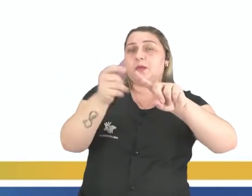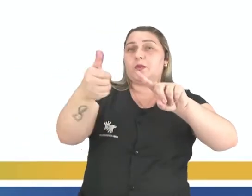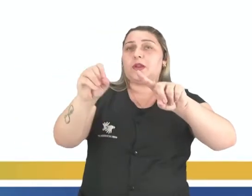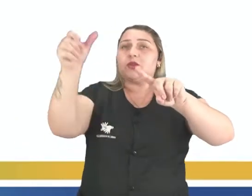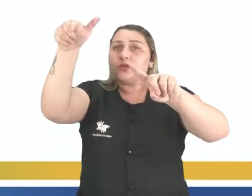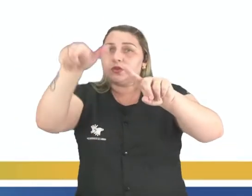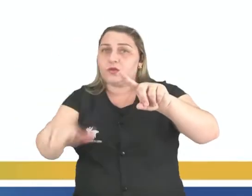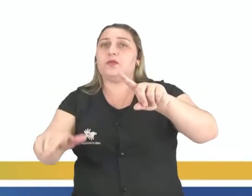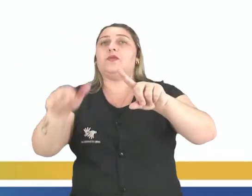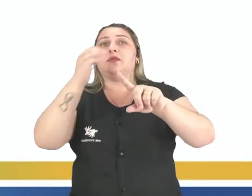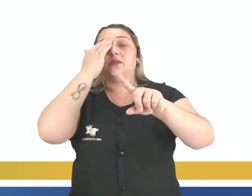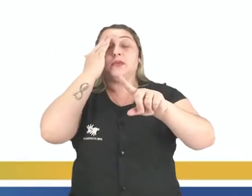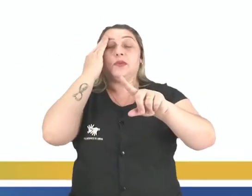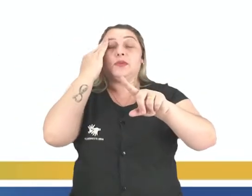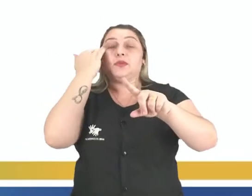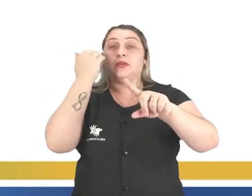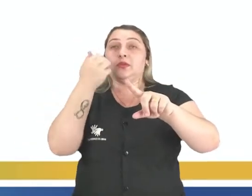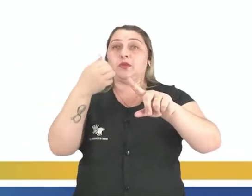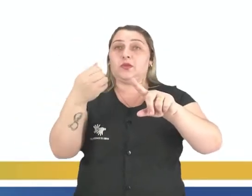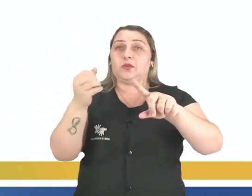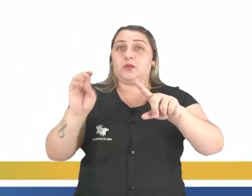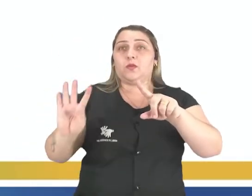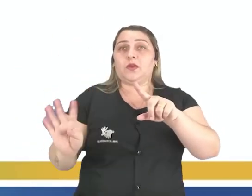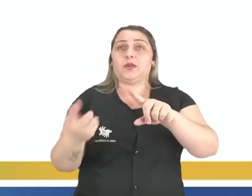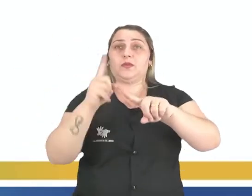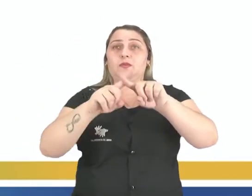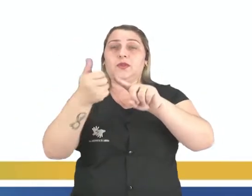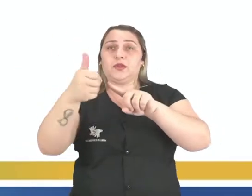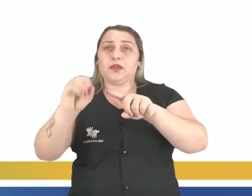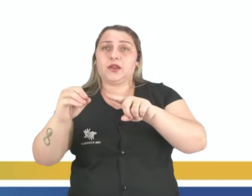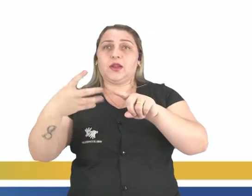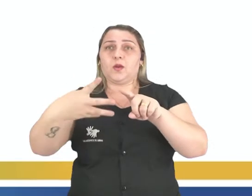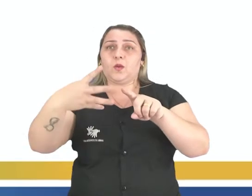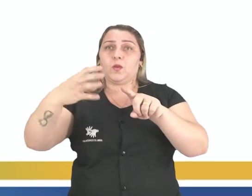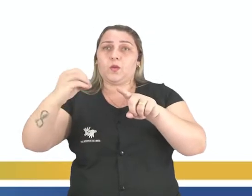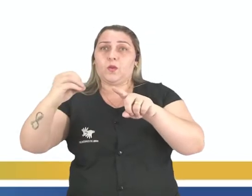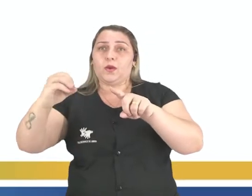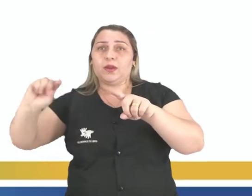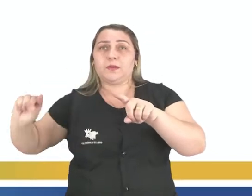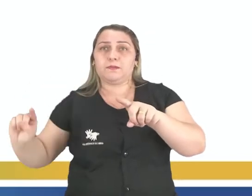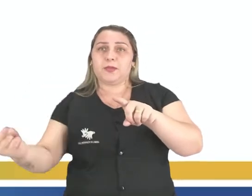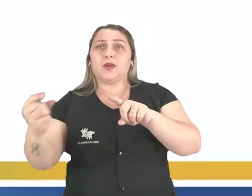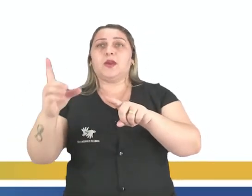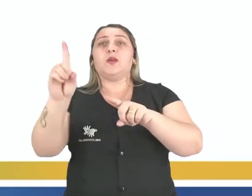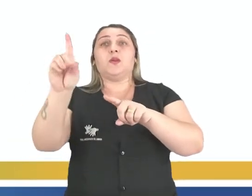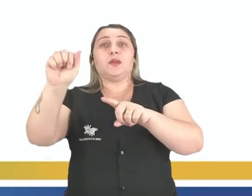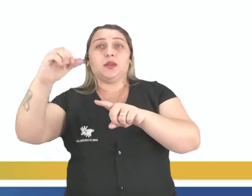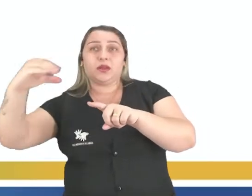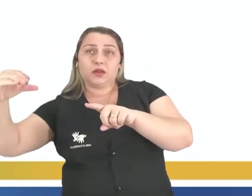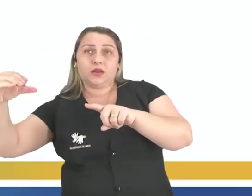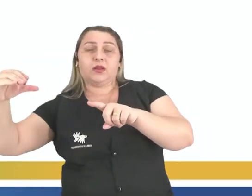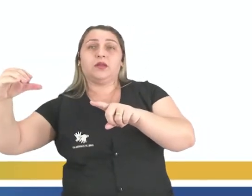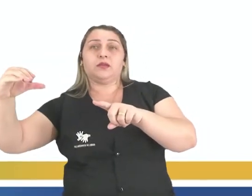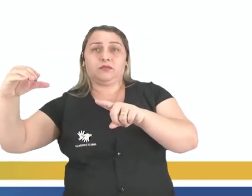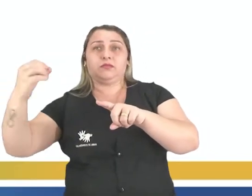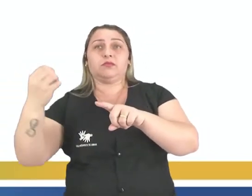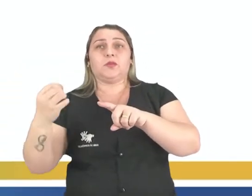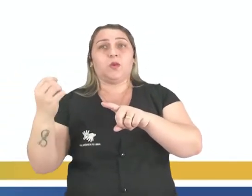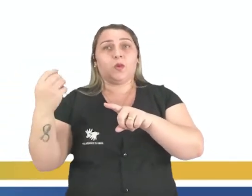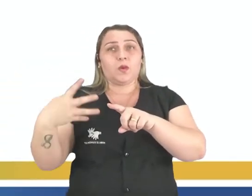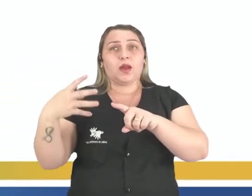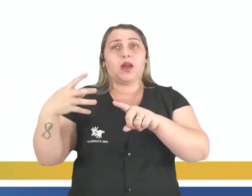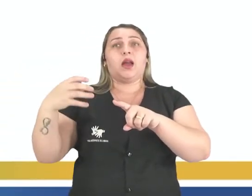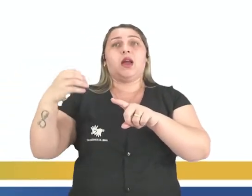10 de novo, né, 4.000 vezes 10 dá 40.000 decímetros, ou seja, 4 quilômetros